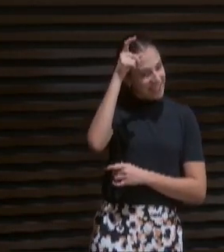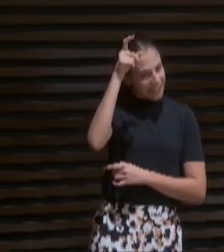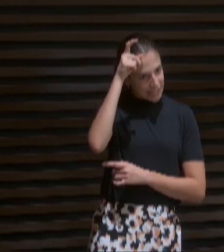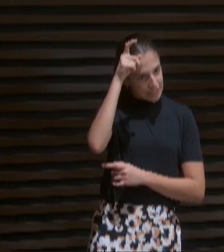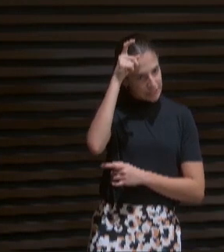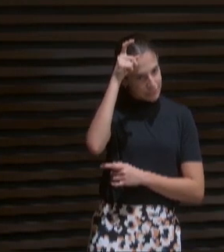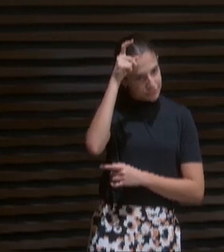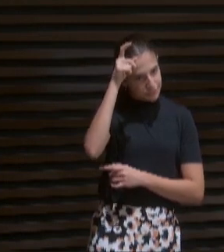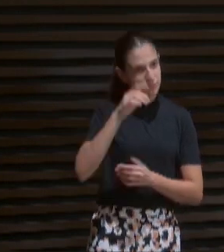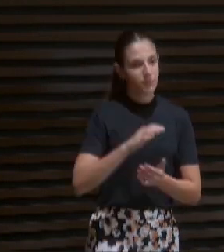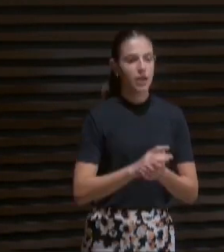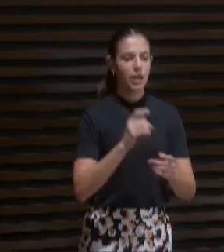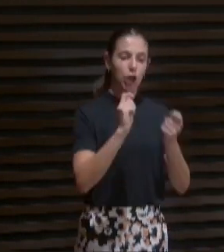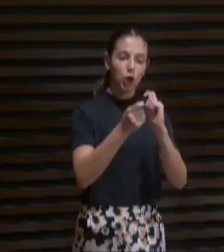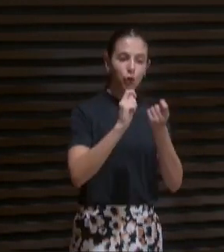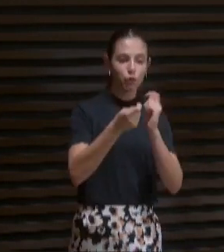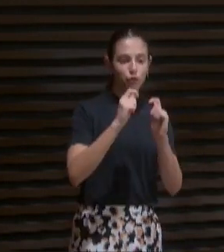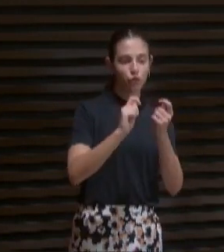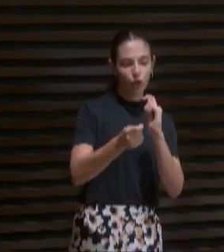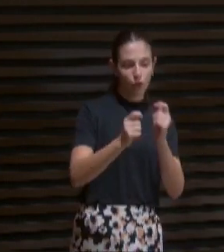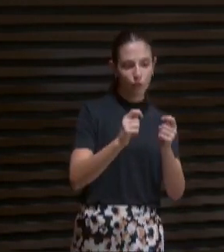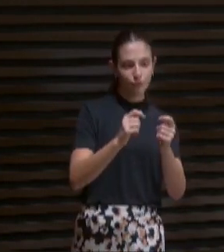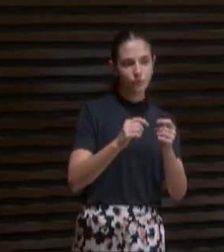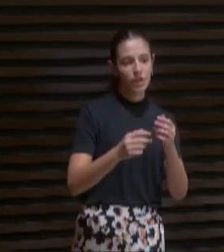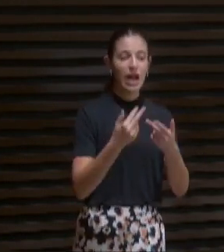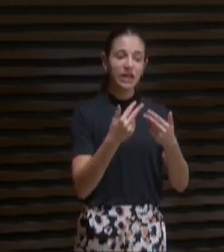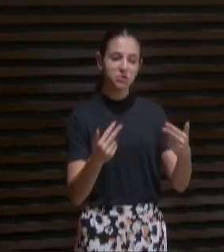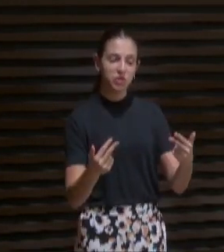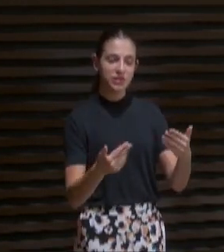que controlam os bastidores.